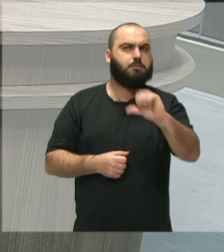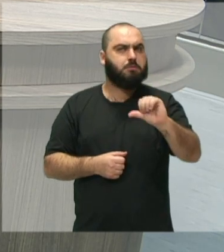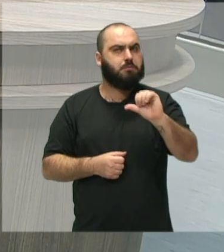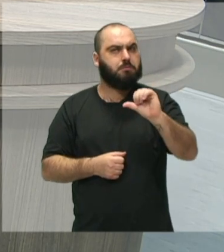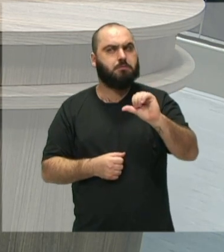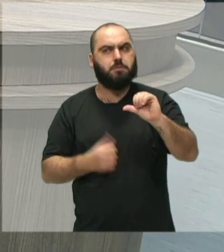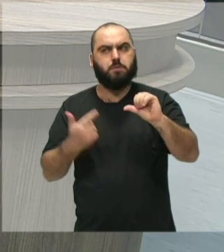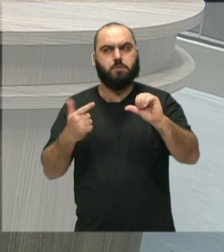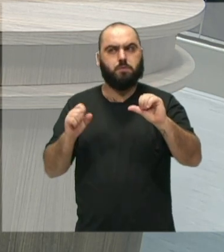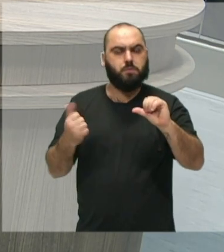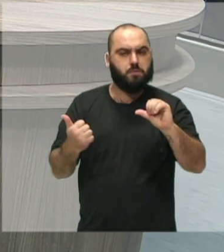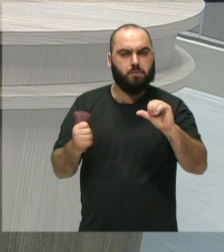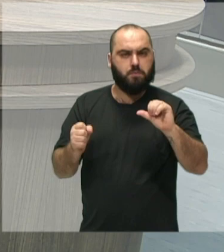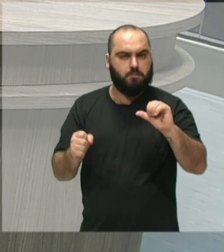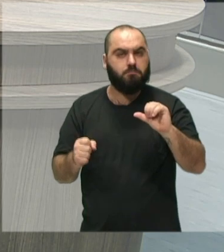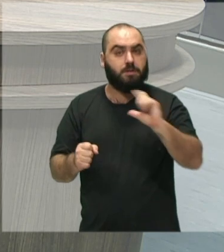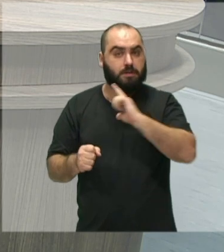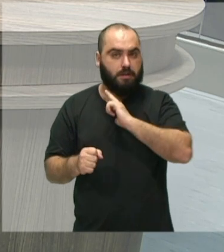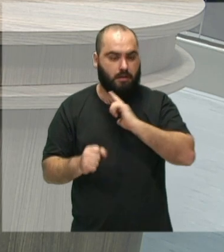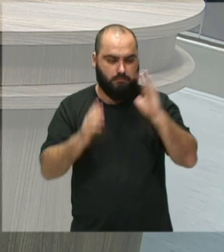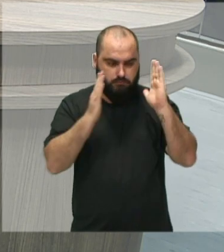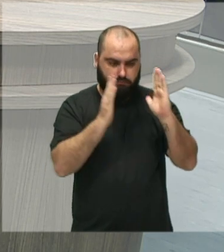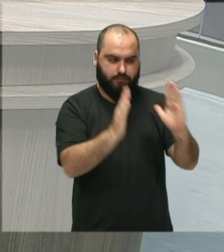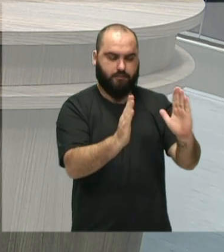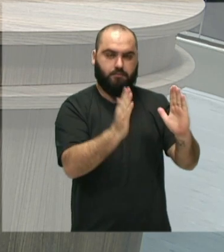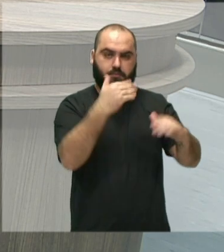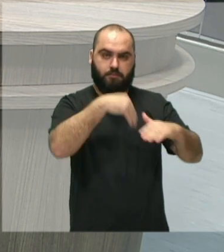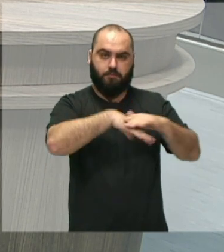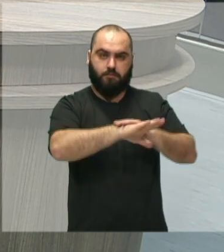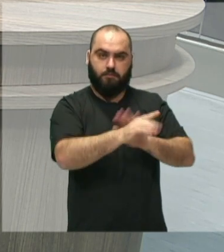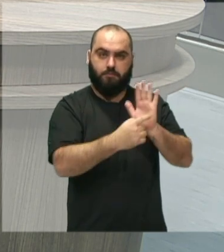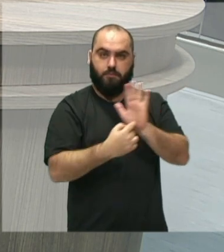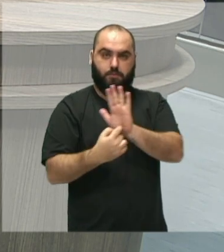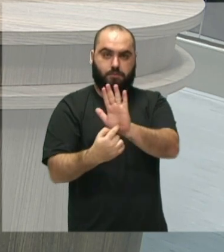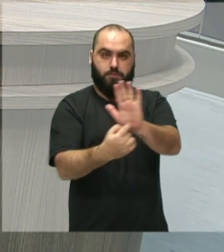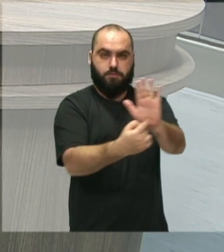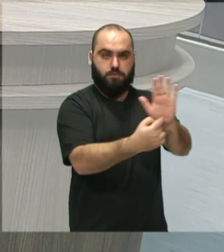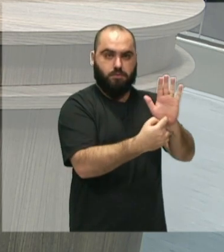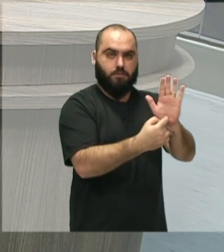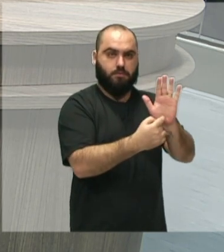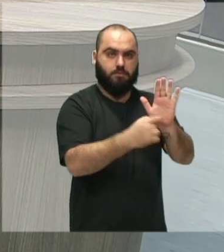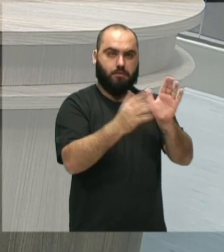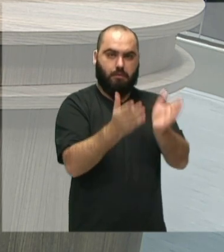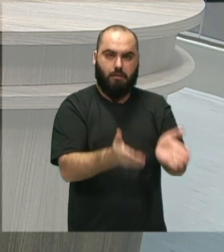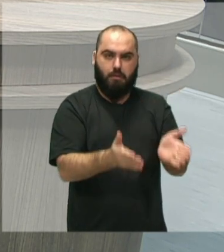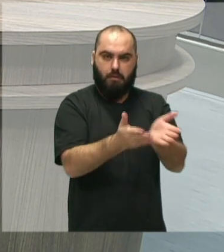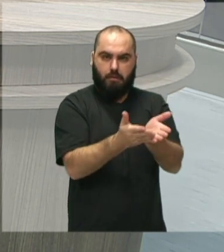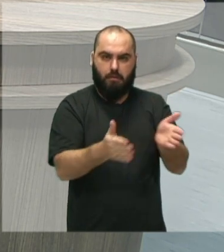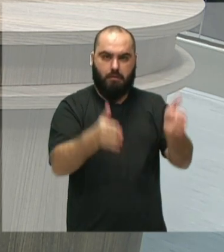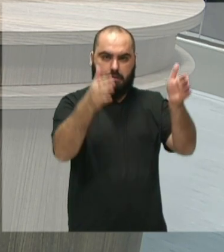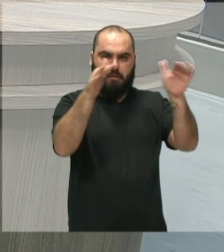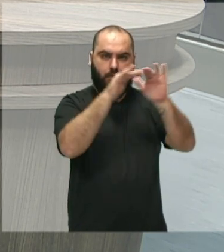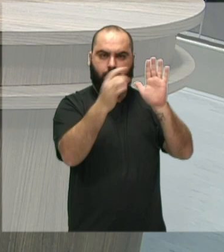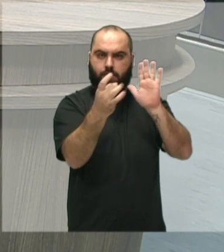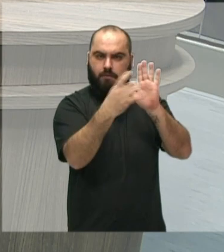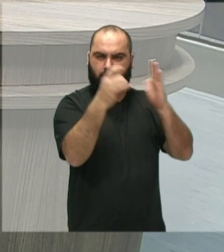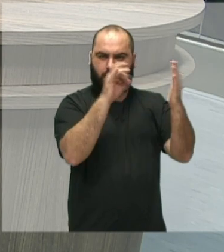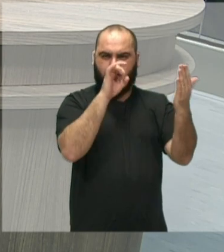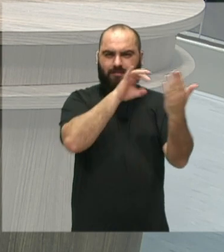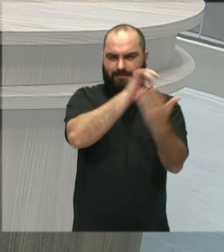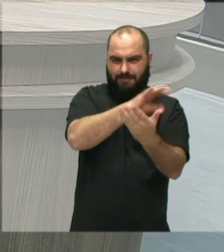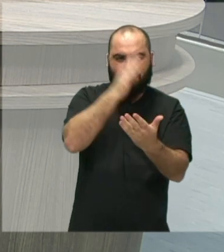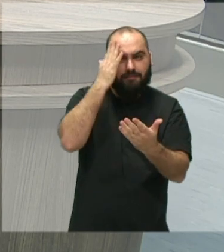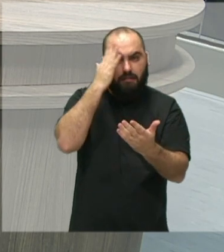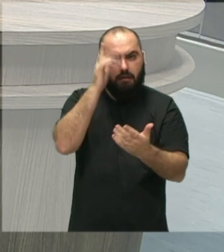tem, né, toda aquela parte do acervo que está exposta, né, ela fica exposta nas caixas e tal, com vidros, porque também